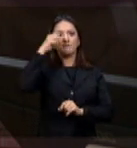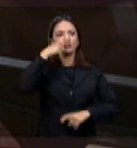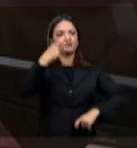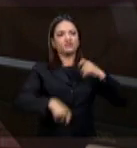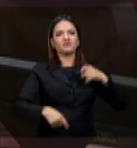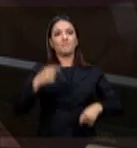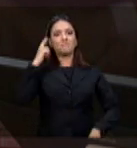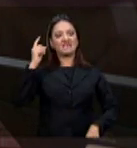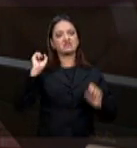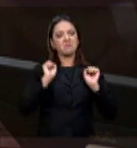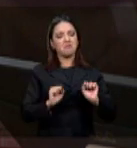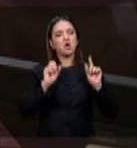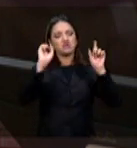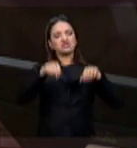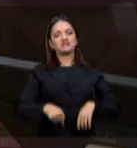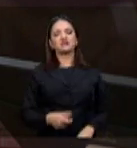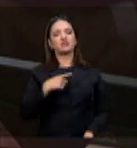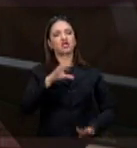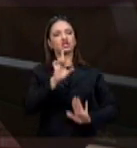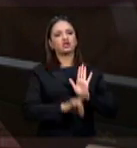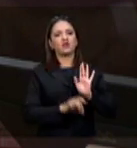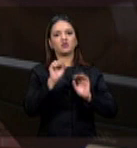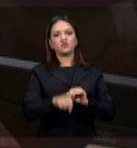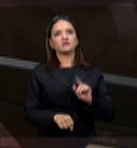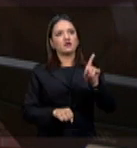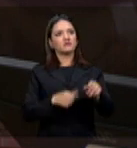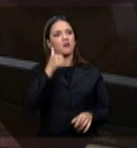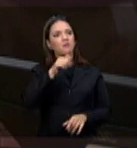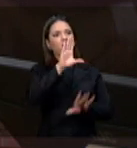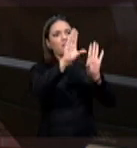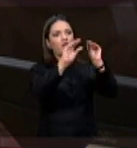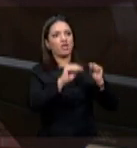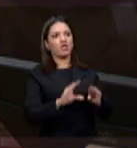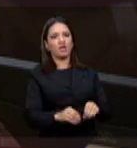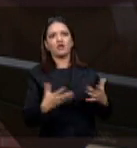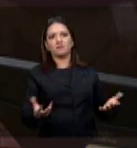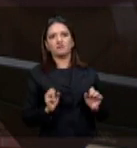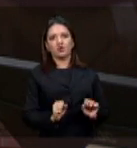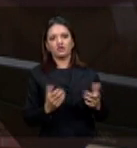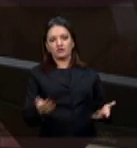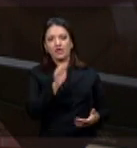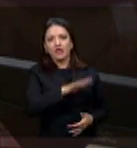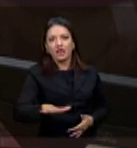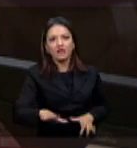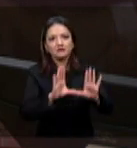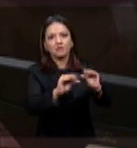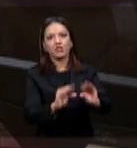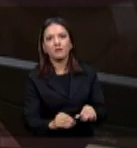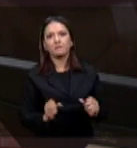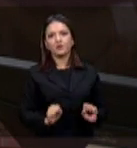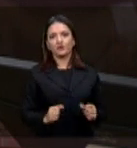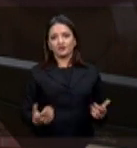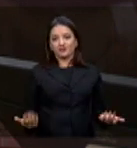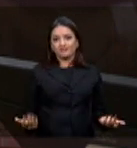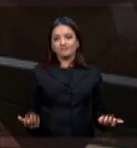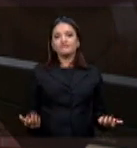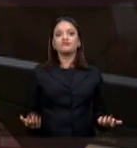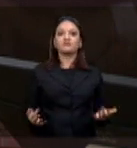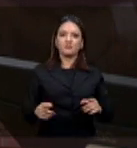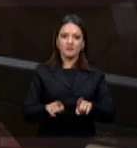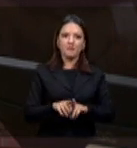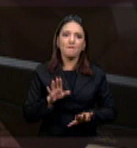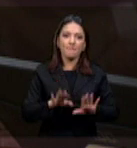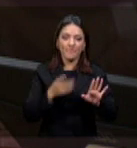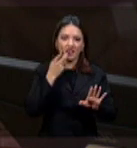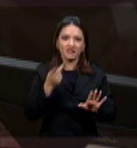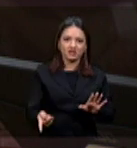que podem, porque acham que têm o direito sobre o corpo daquela mulher, sobre o corpo daquela criança. Inclusive, uma parte, a gente fala muito em